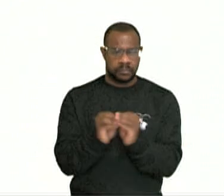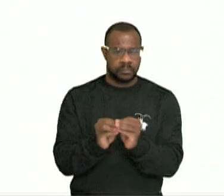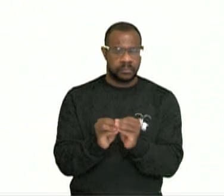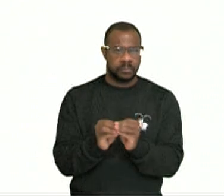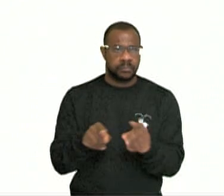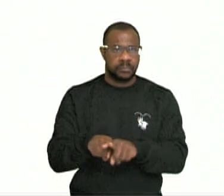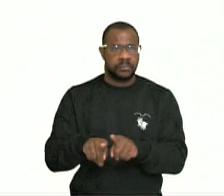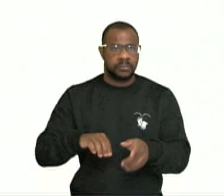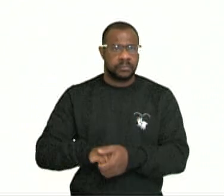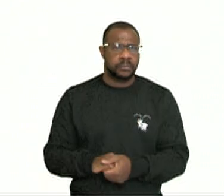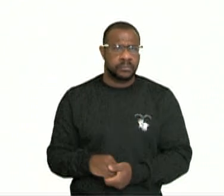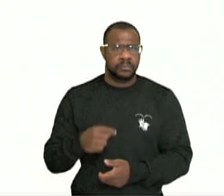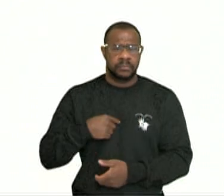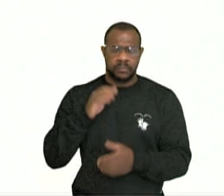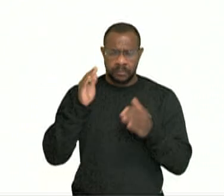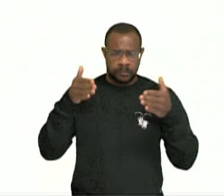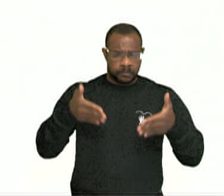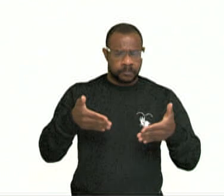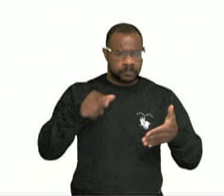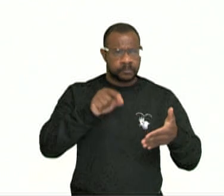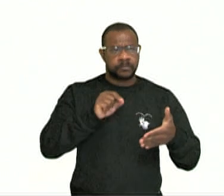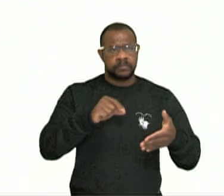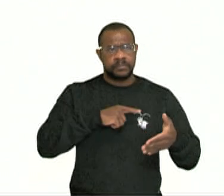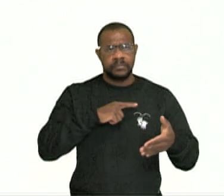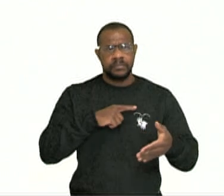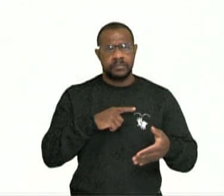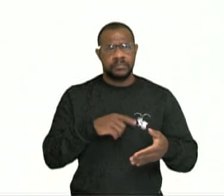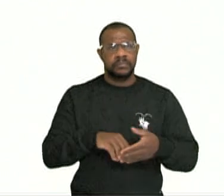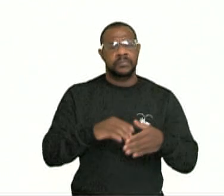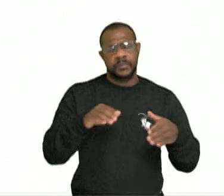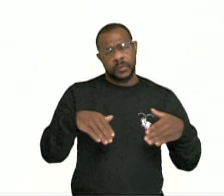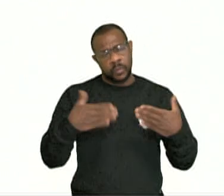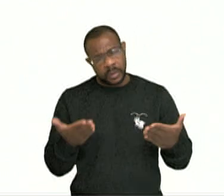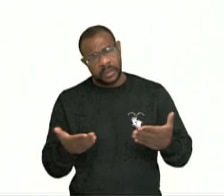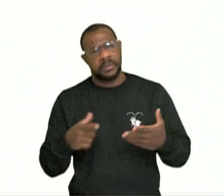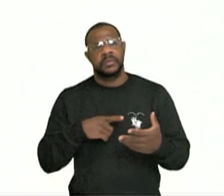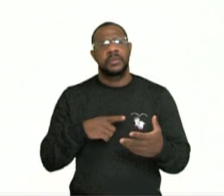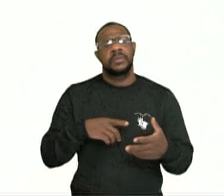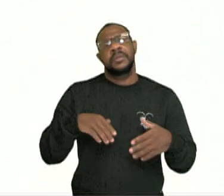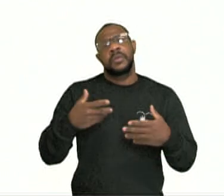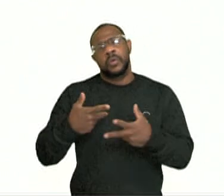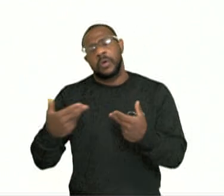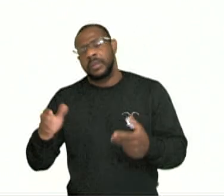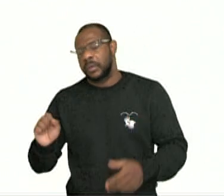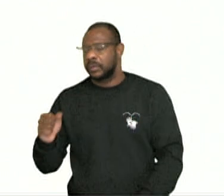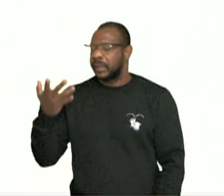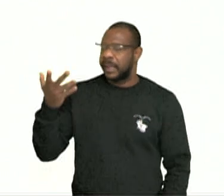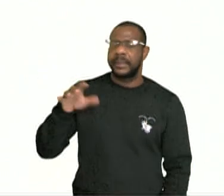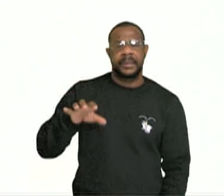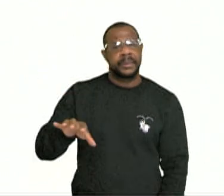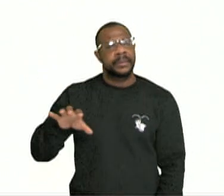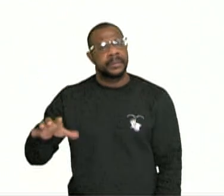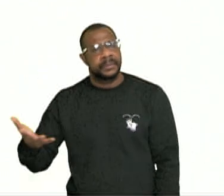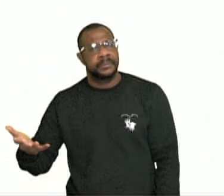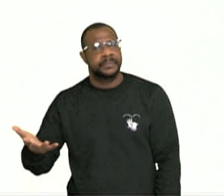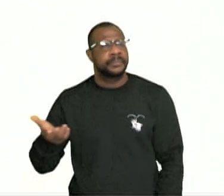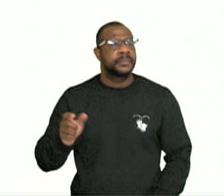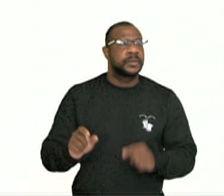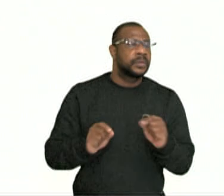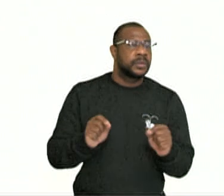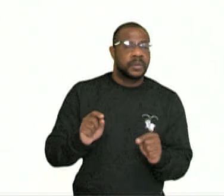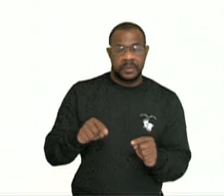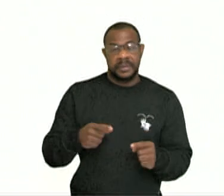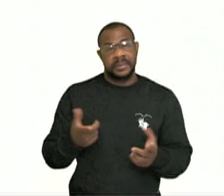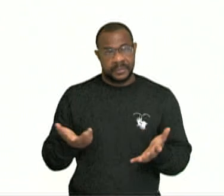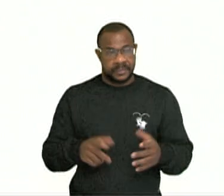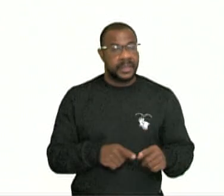chamando de tal processo. Então, estava escrito lá, quando tal e tal coisa acontece assim, assim. E aí, no próximo eu